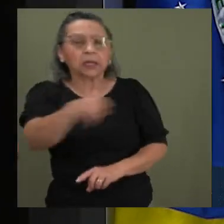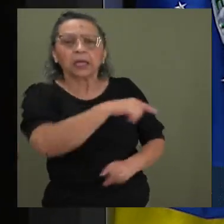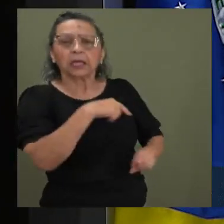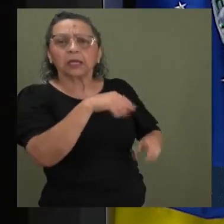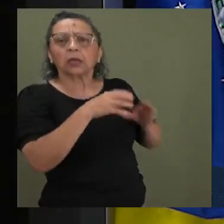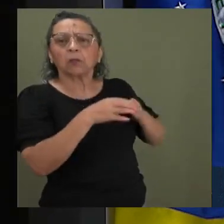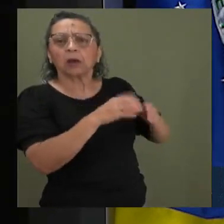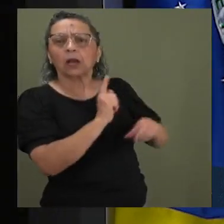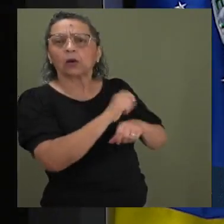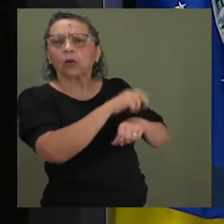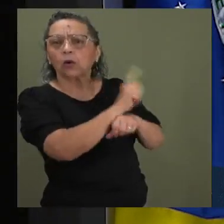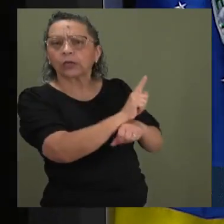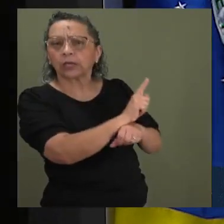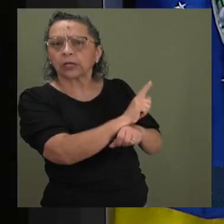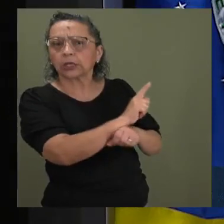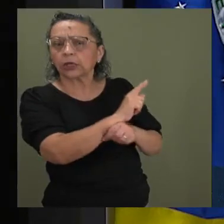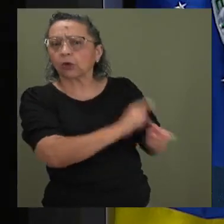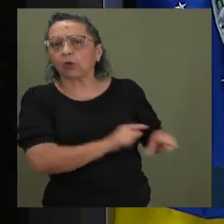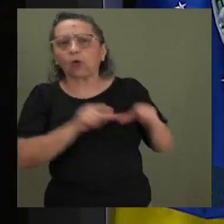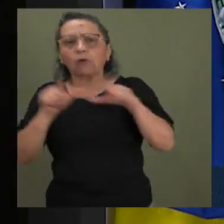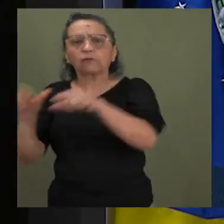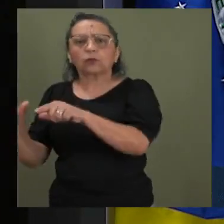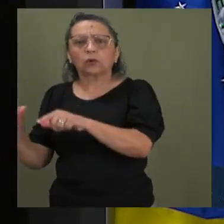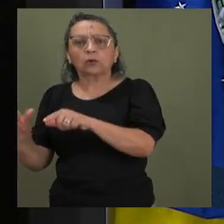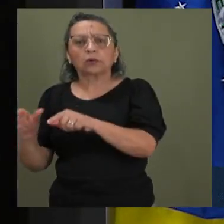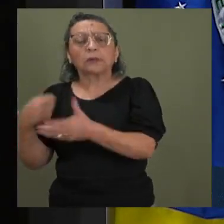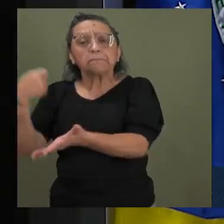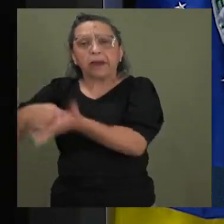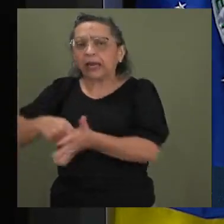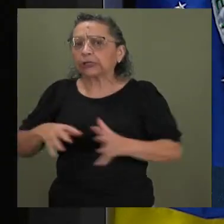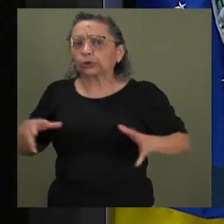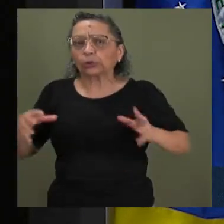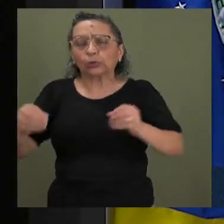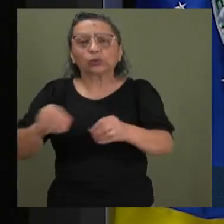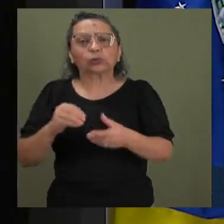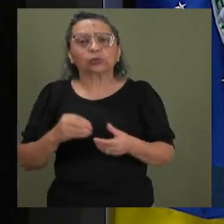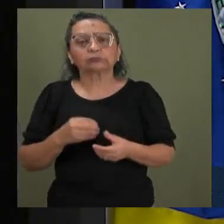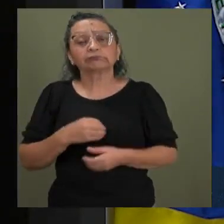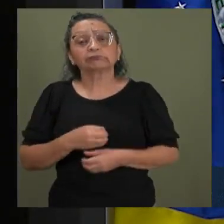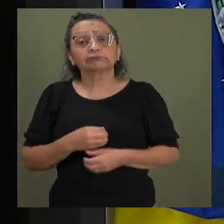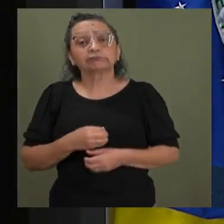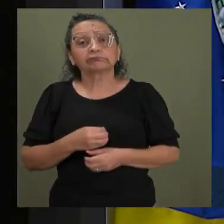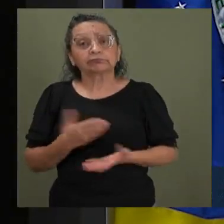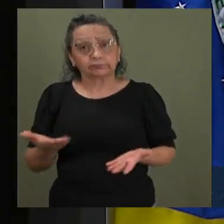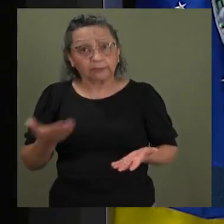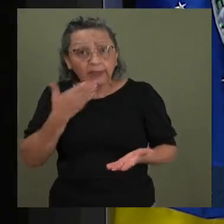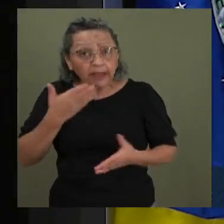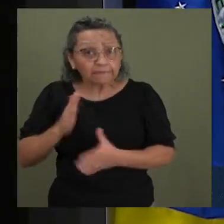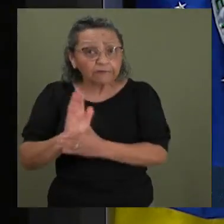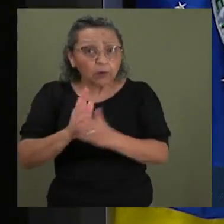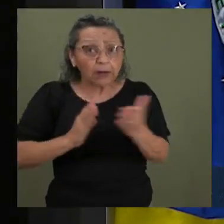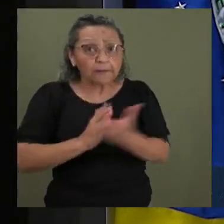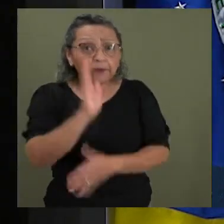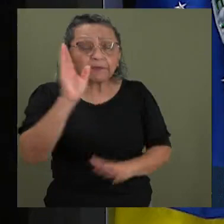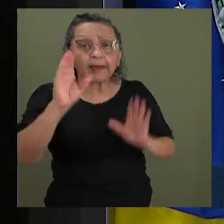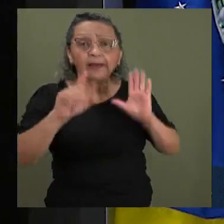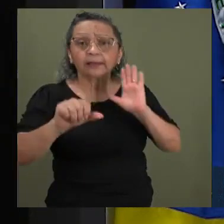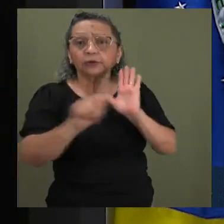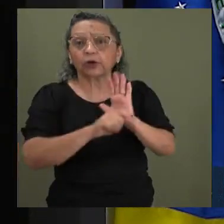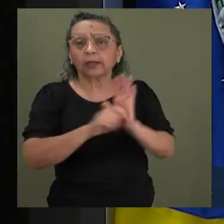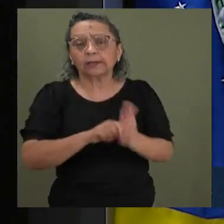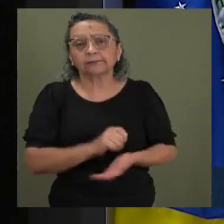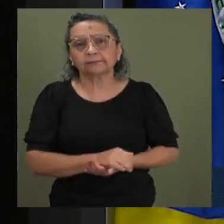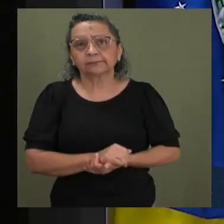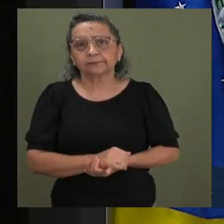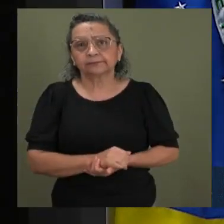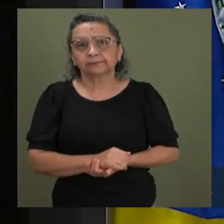Open Society, que patrocina a legalização, junto com o Jorge Soros, que é o principal financiador